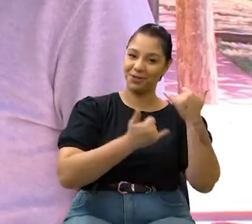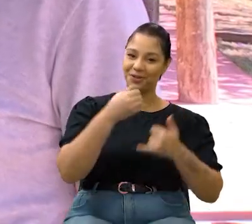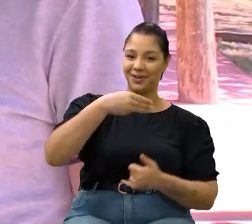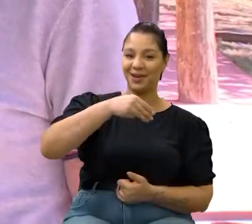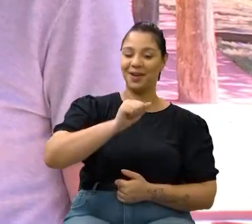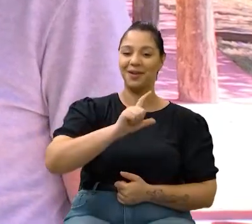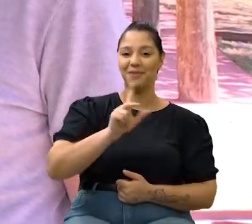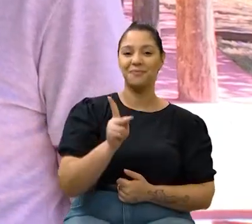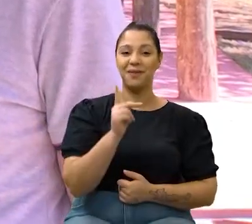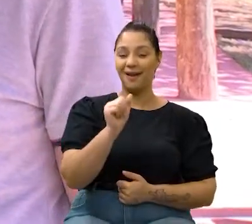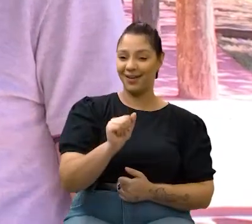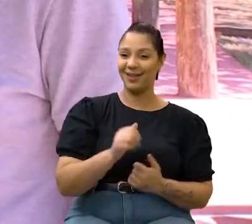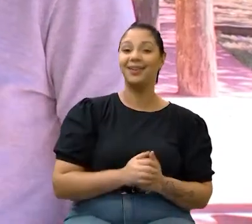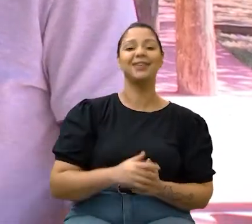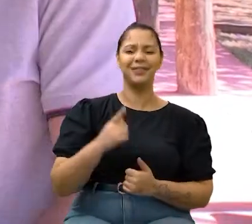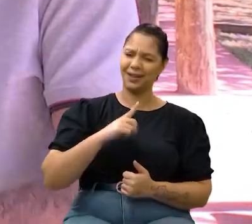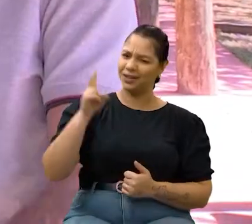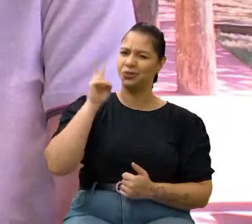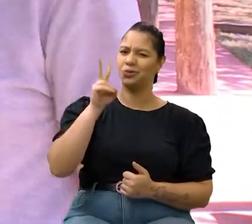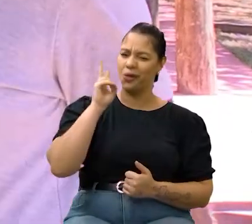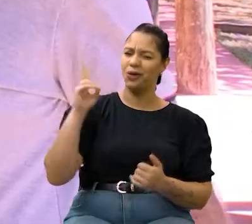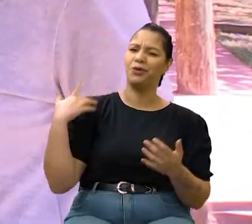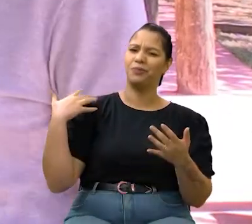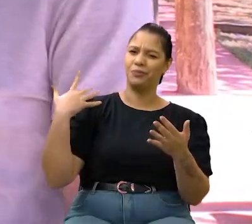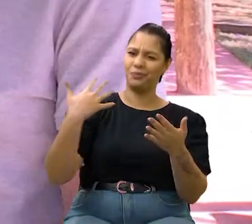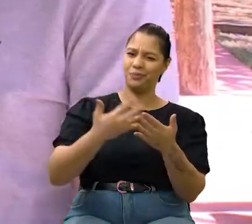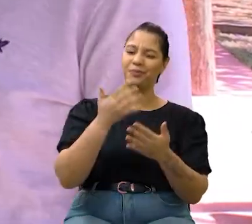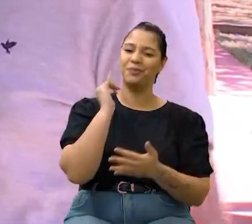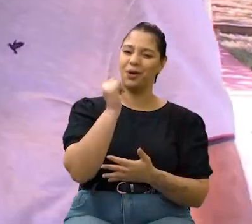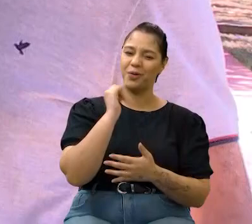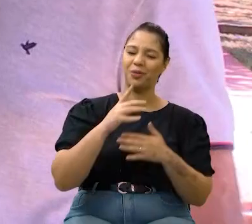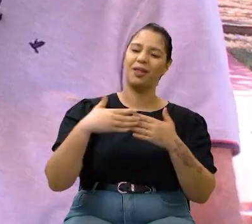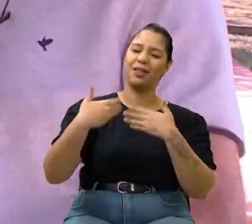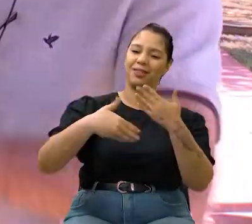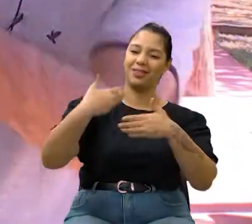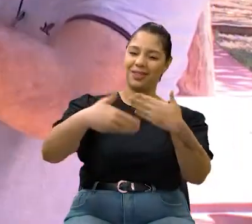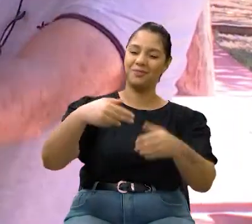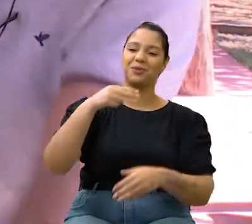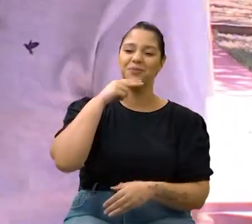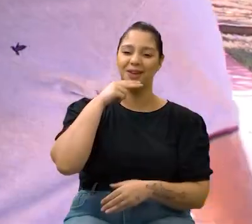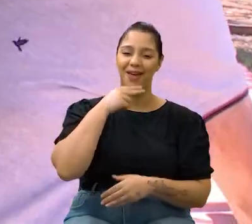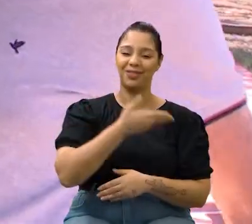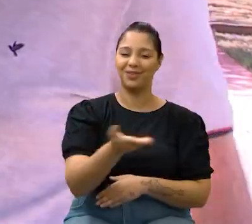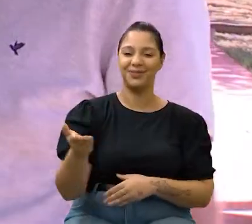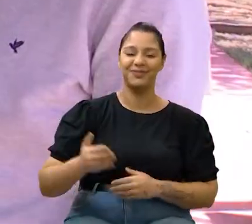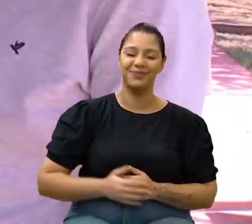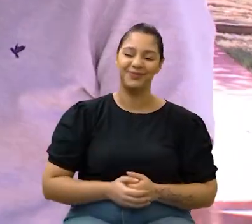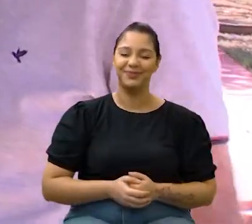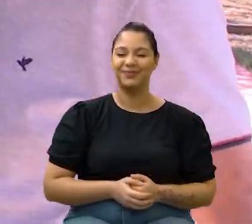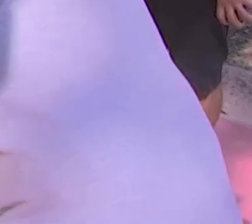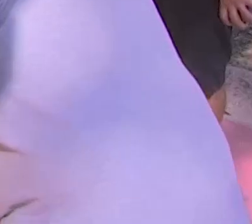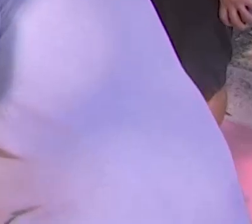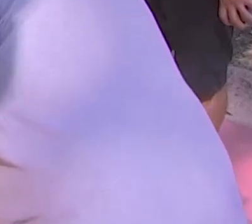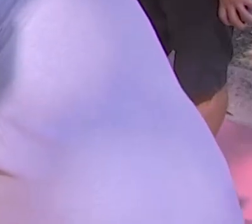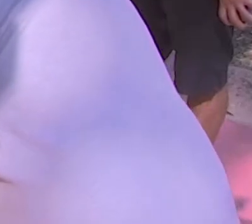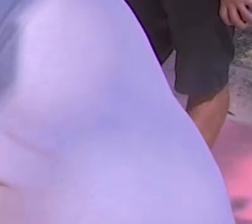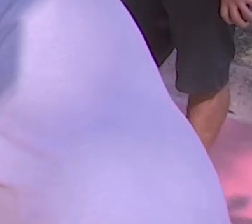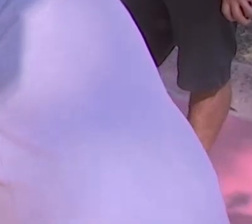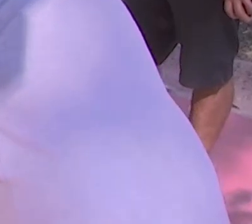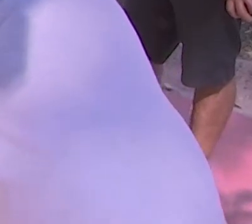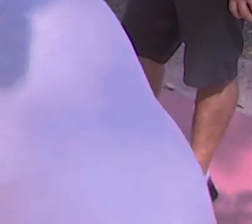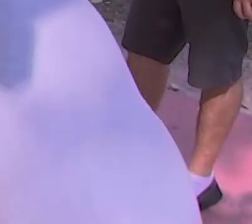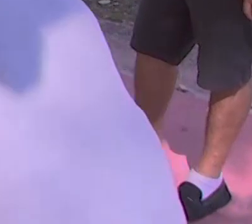Bora jogar malha. E tem história, né? Para contar amanhã para os nossos netos.